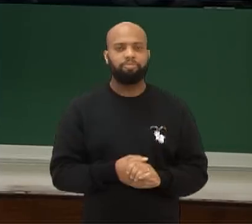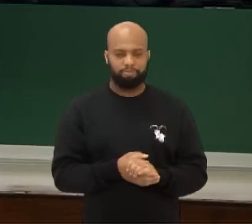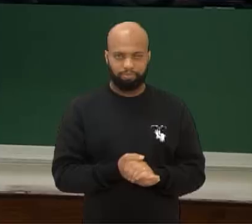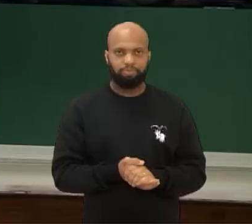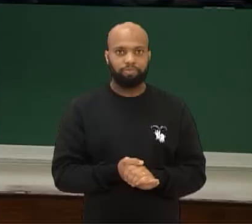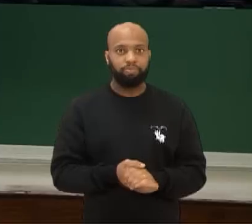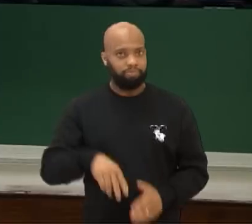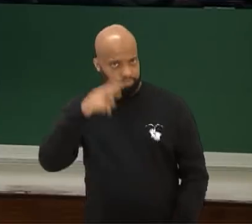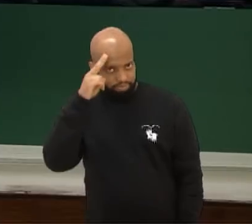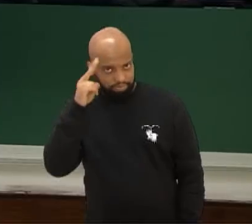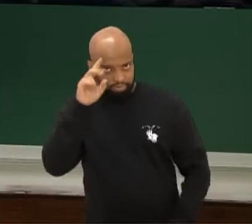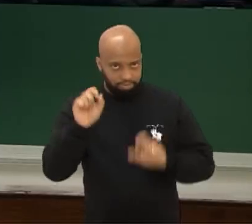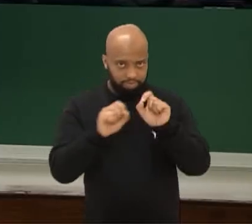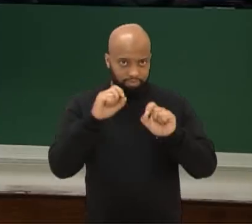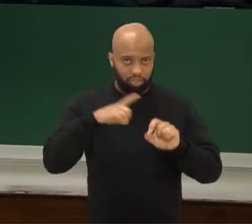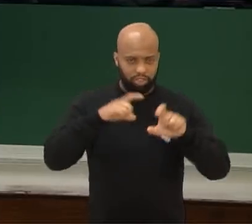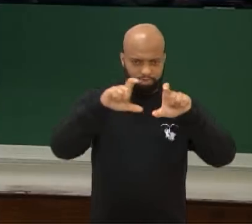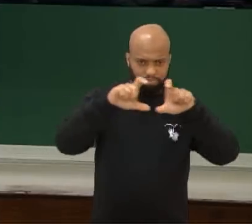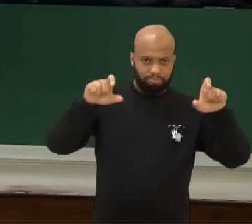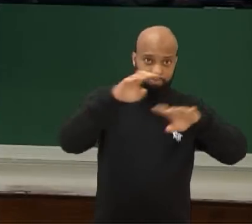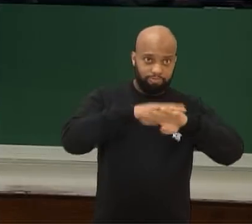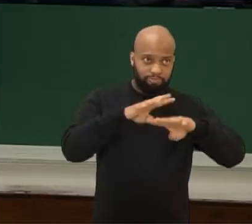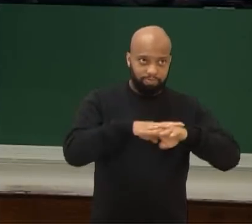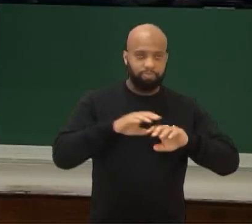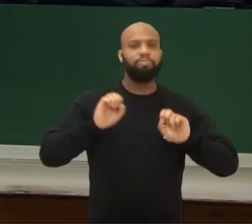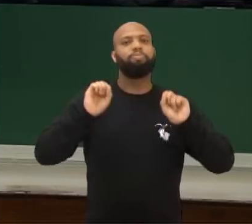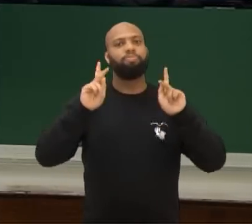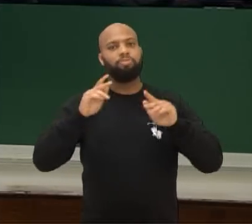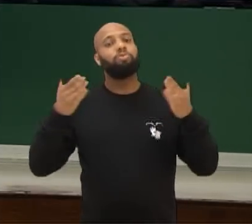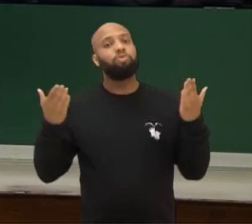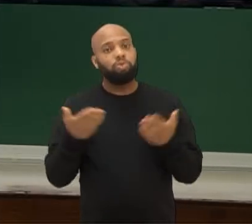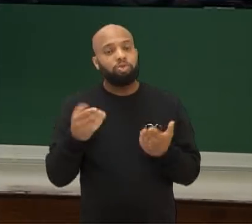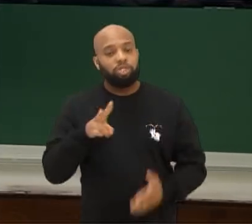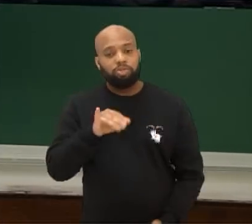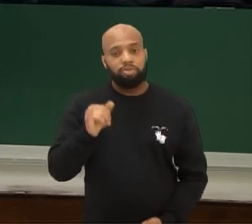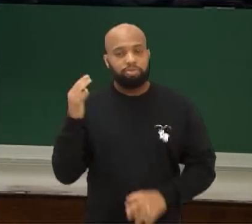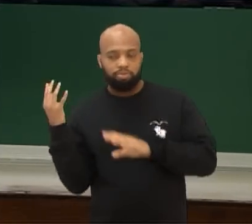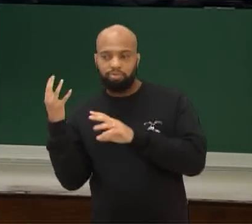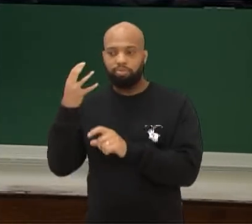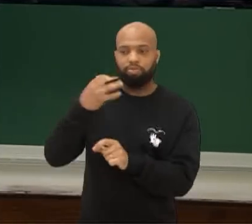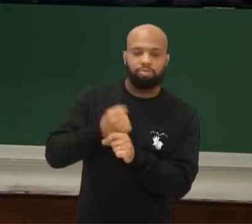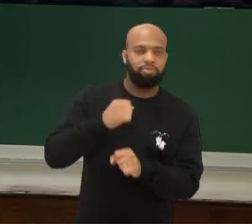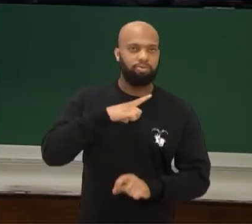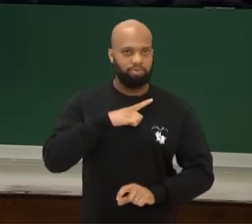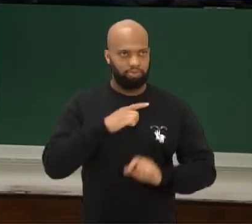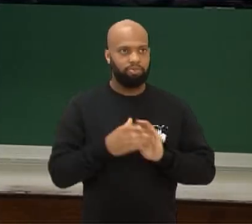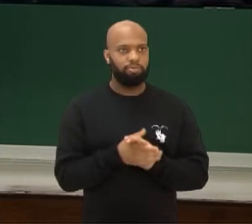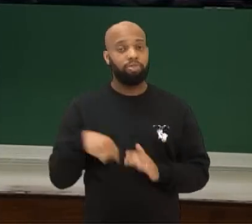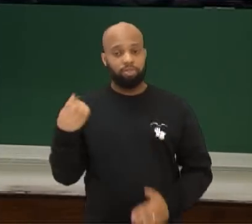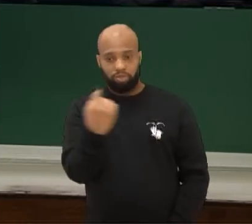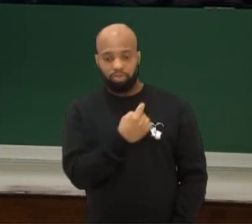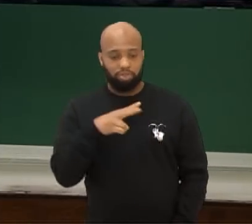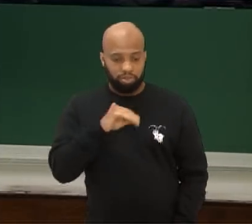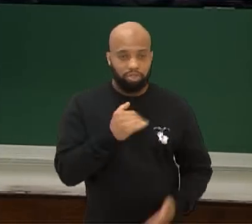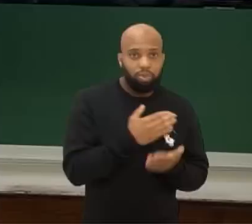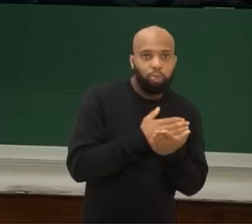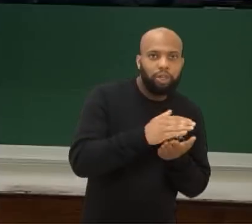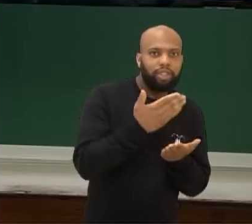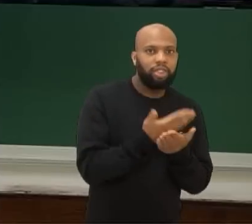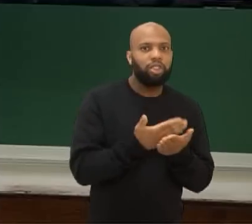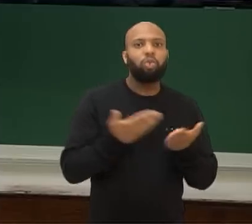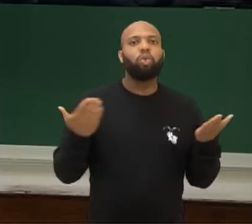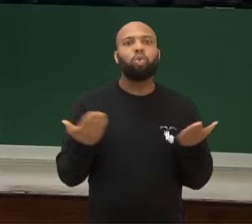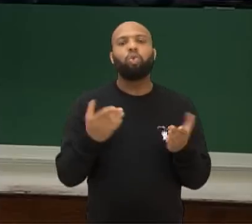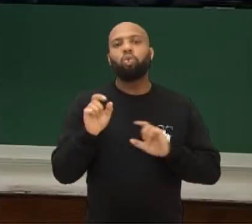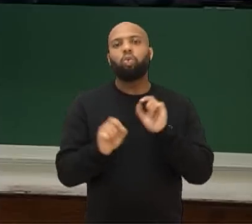ok? Lembra das equações? Então, hoje nós vamos fazer uma retomada. E nós vamos começar a aula de